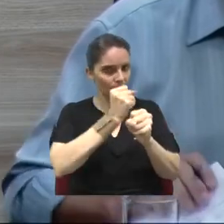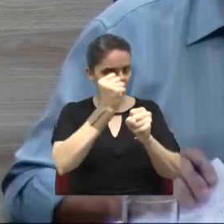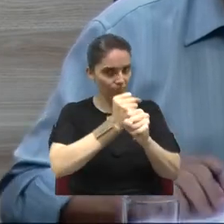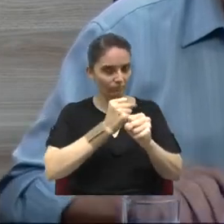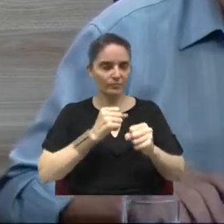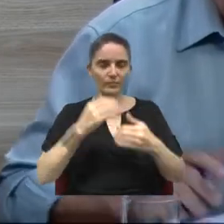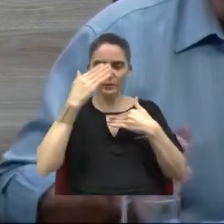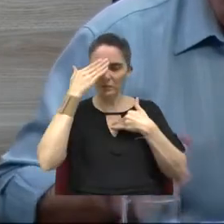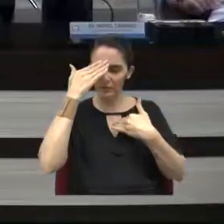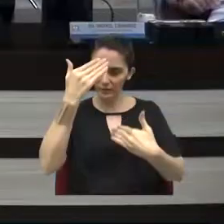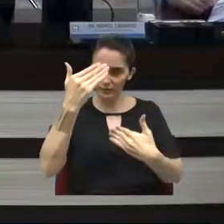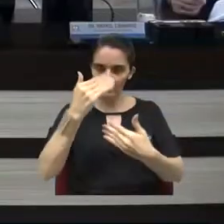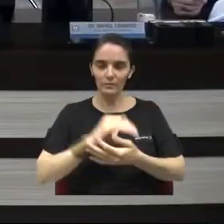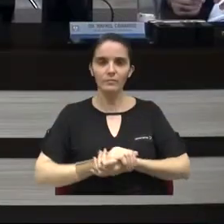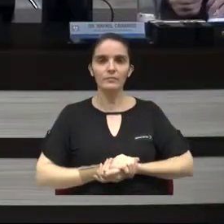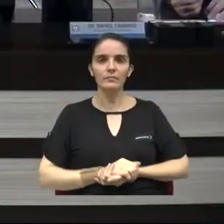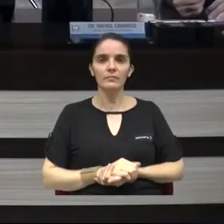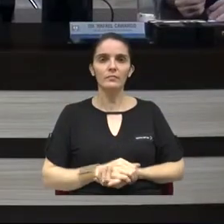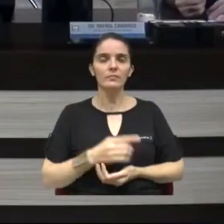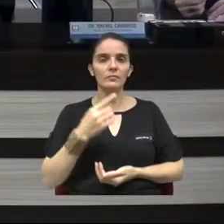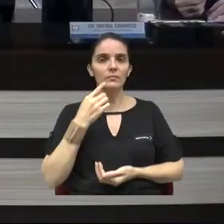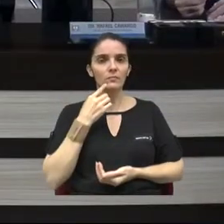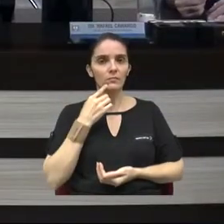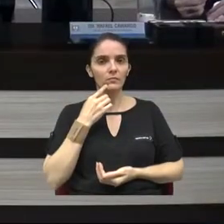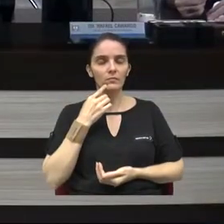Muito obrigado. Leiton.